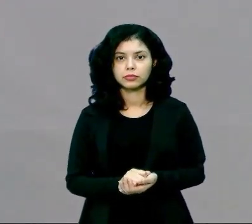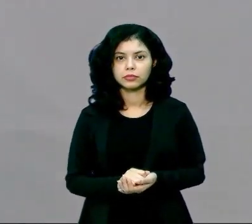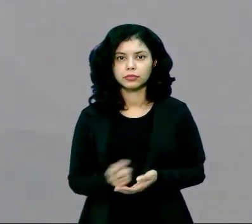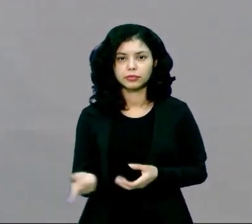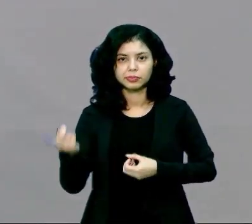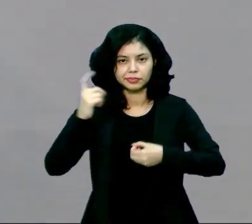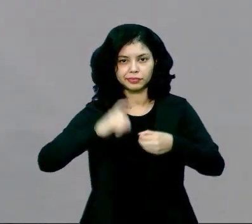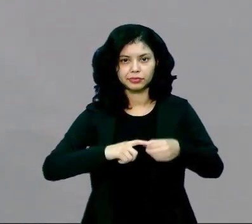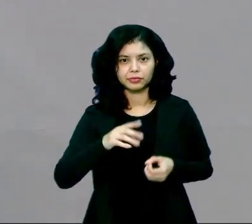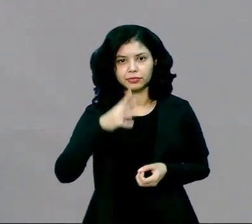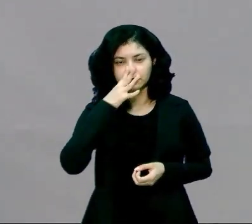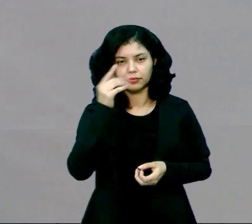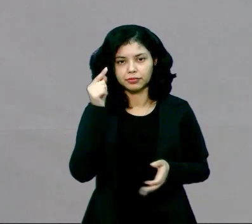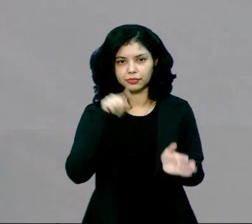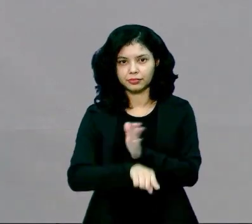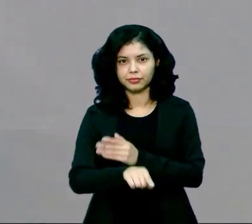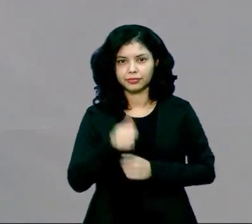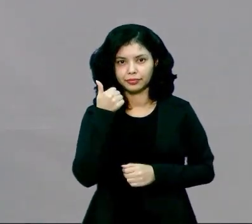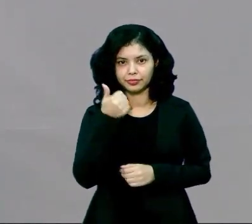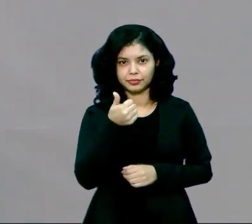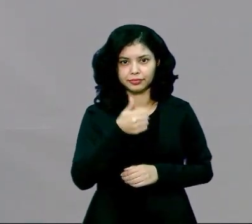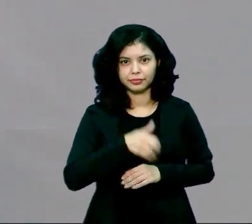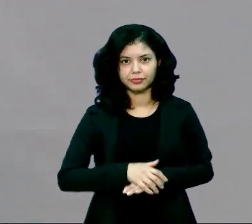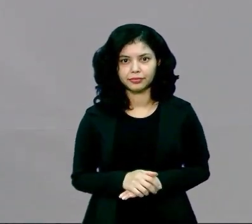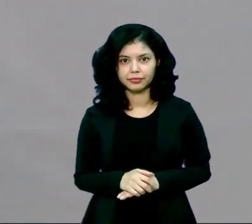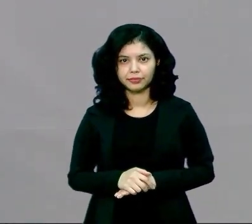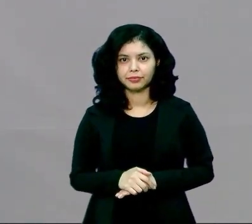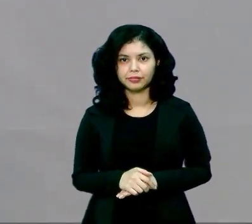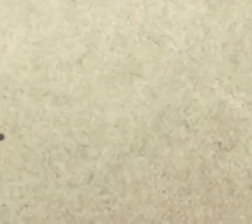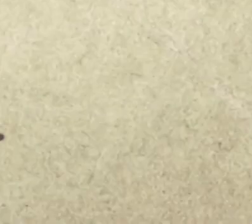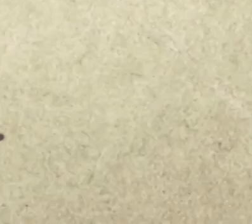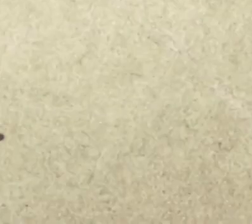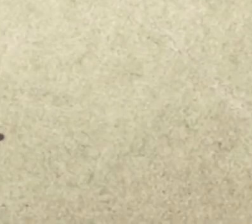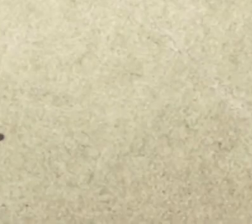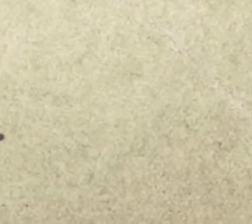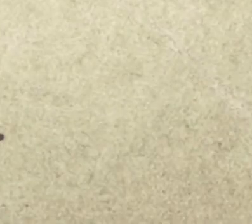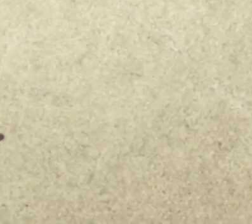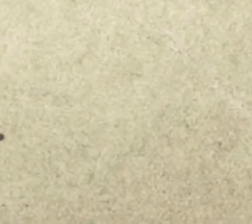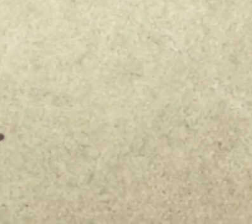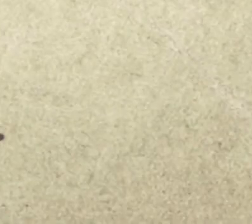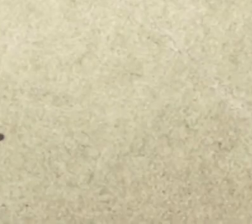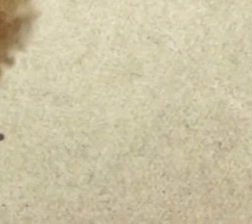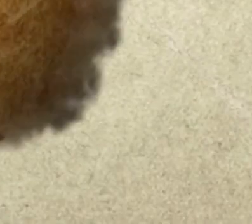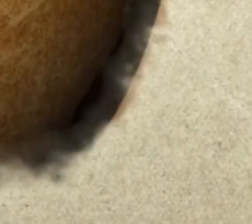aí a gente volta para assistir a questão, tá, galera? Vídeo na tela.